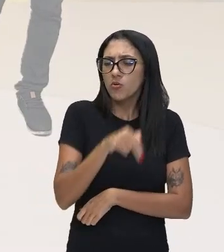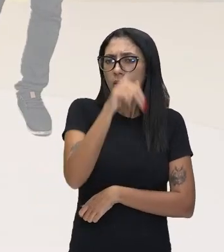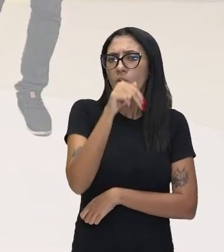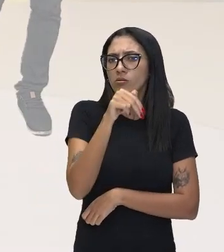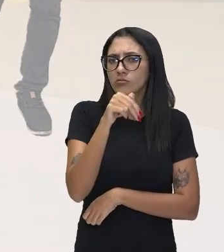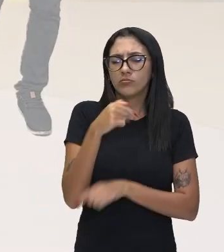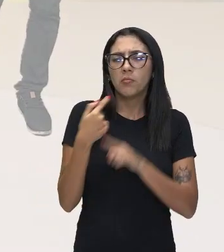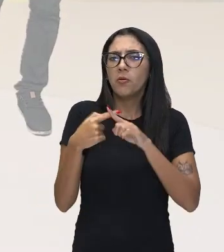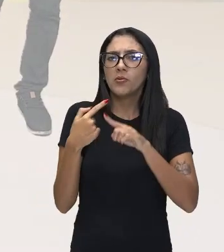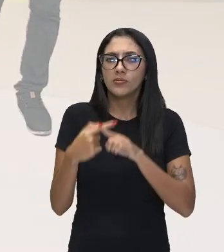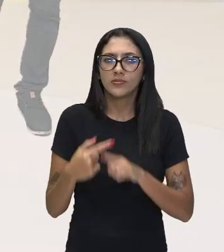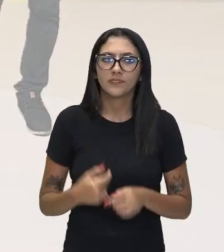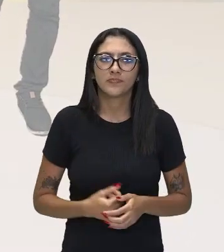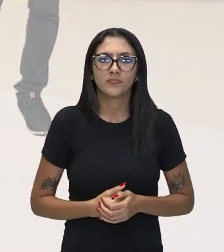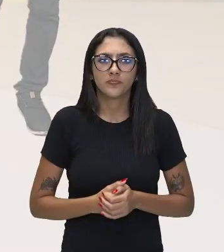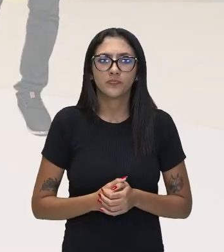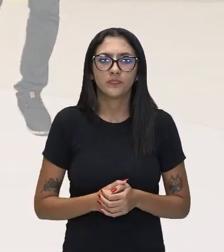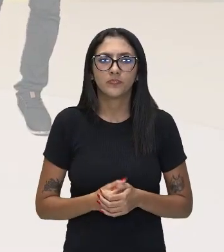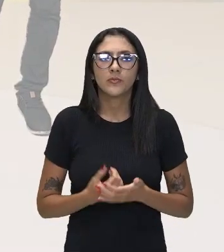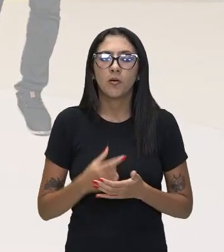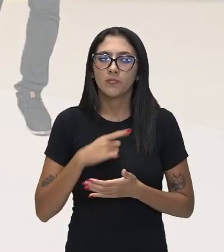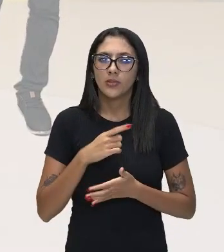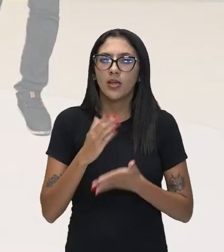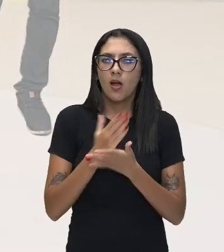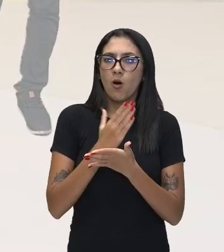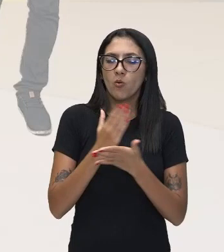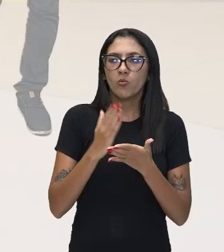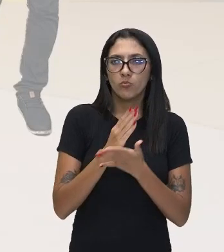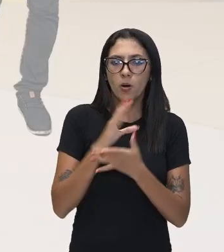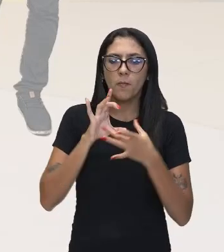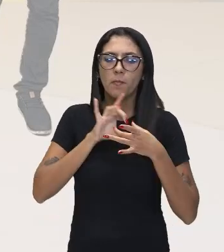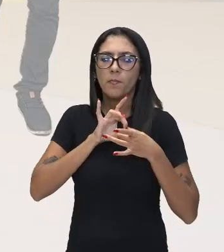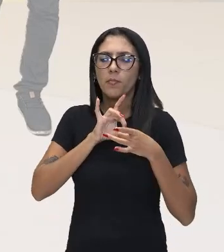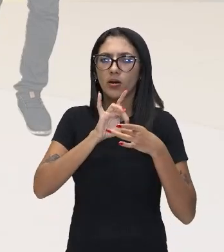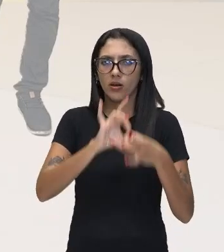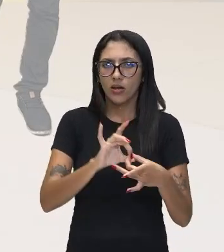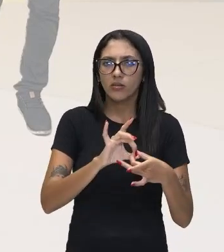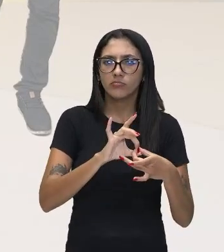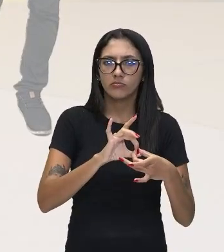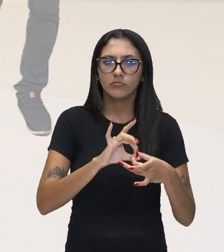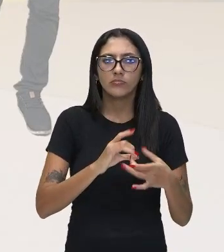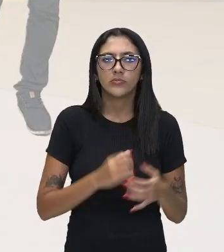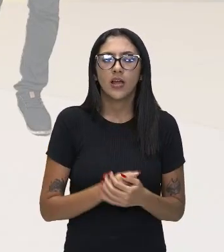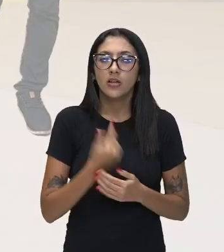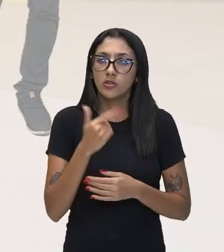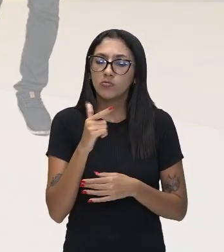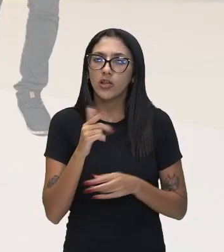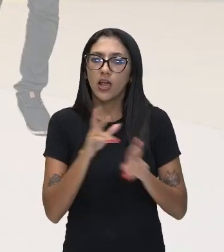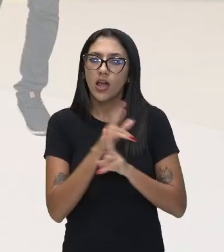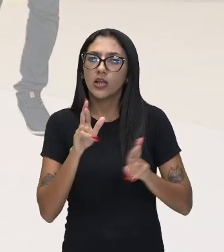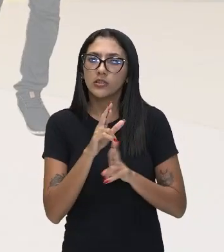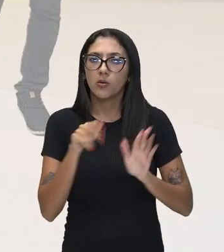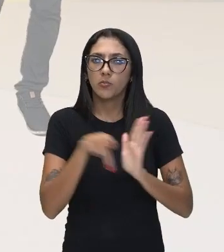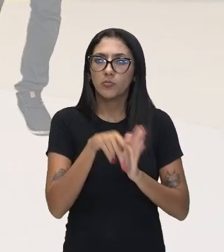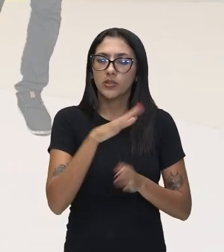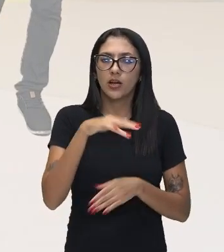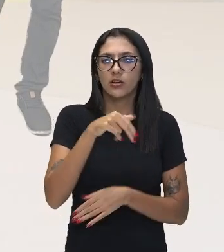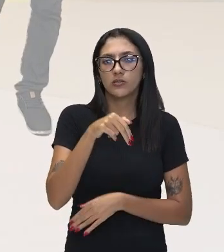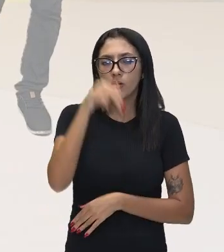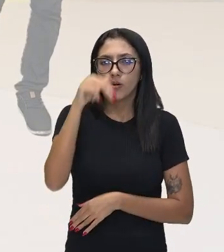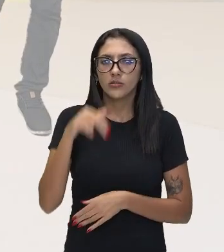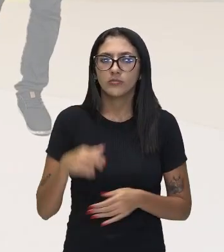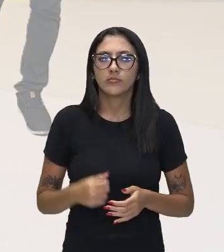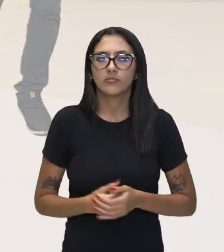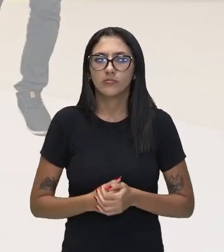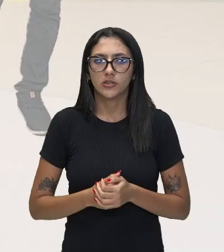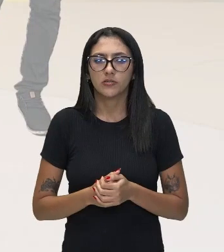acontece? Exatamente. Nós temos alguns estados que vão fazer parte da Amazônia Legal que não fazem parte da região norte. É o caso do Mato Grosso, por